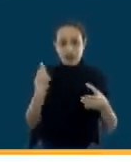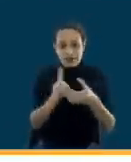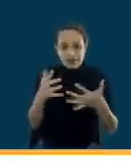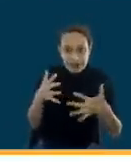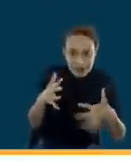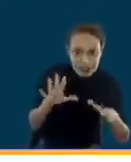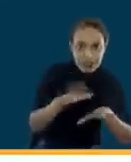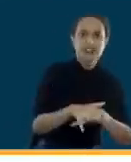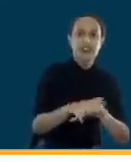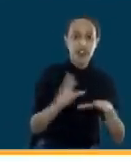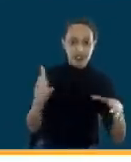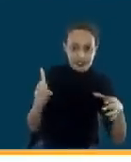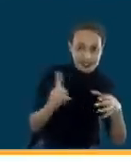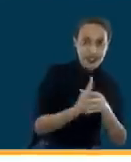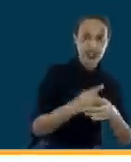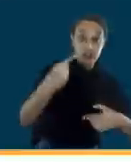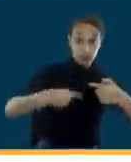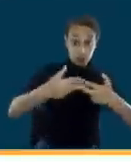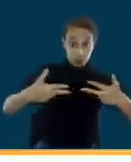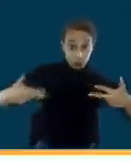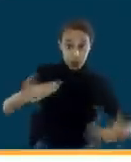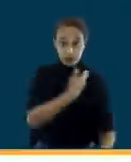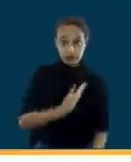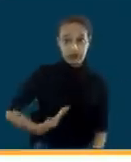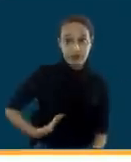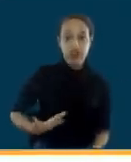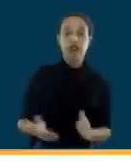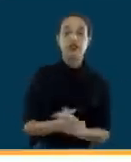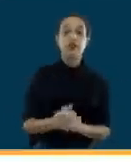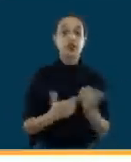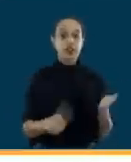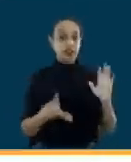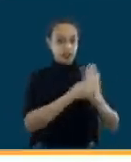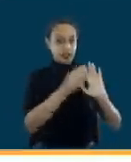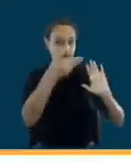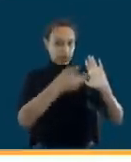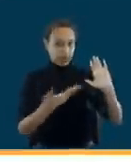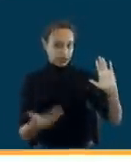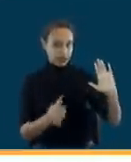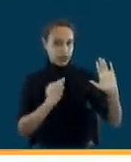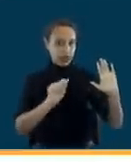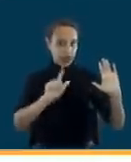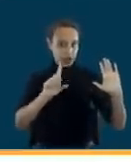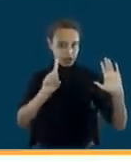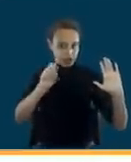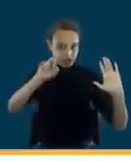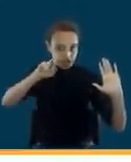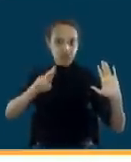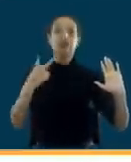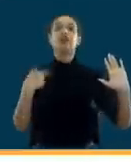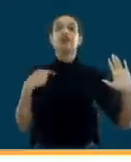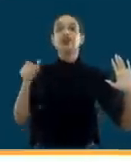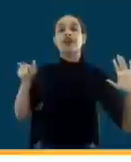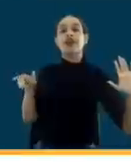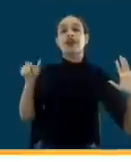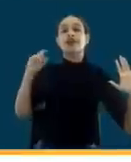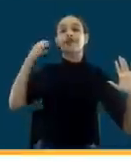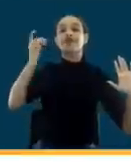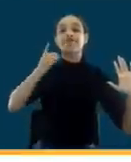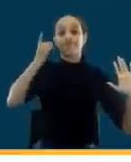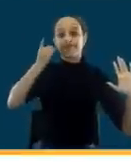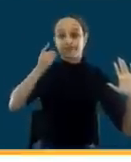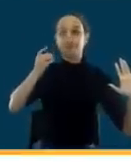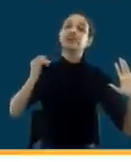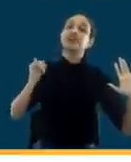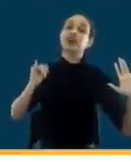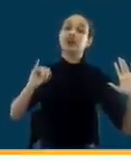muito definitiva. E a Lei Aldir Blanc, quando a deputada relatora, de maneira generosa, faz